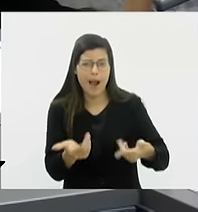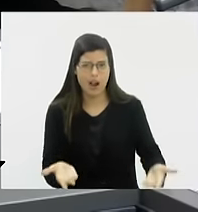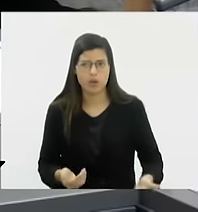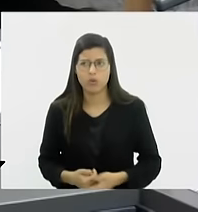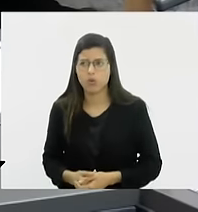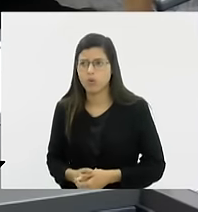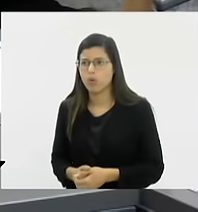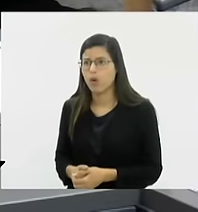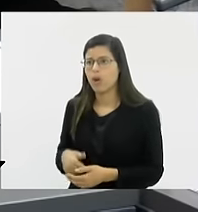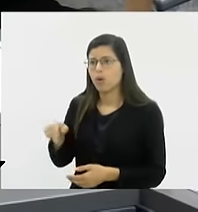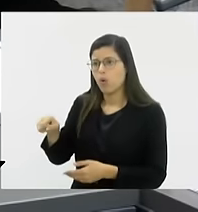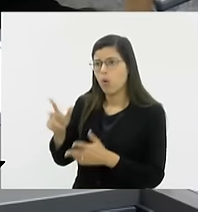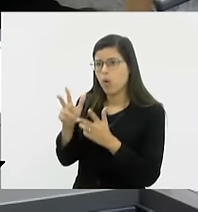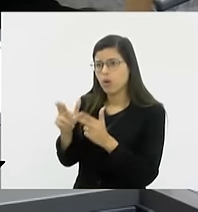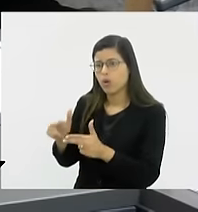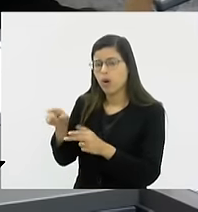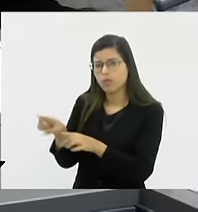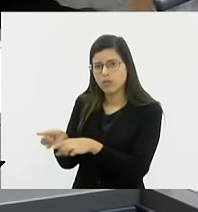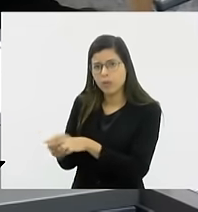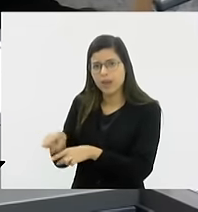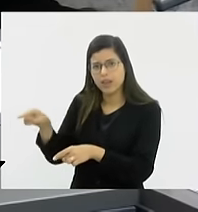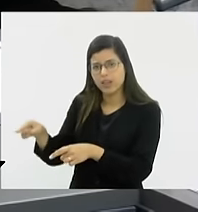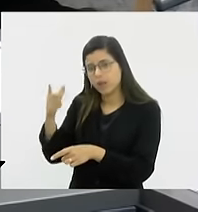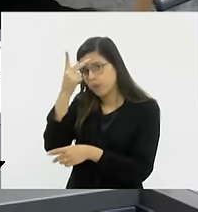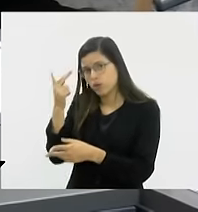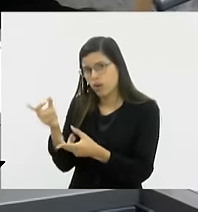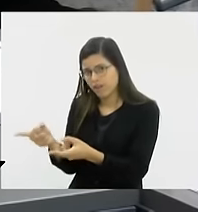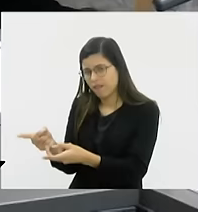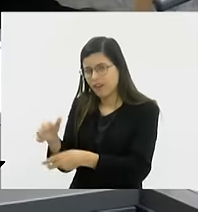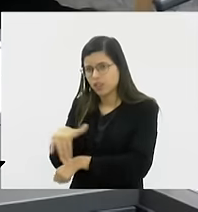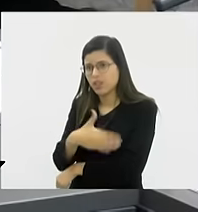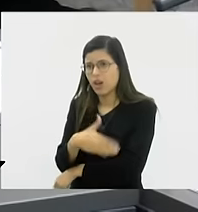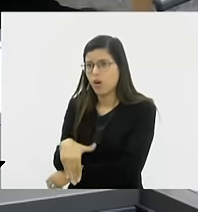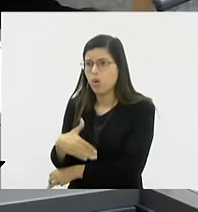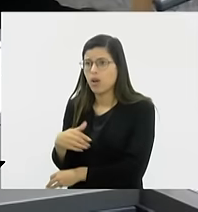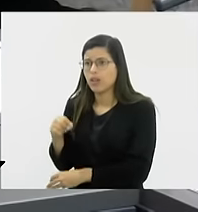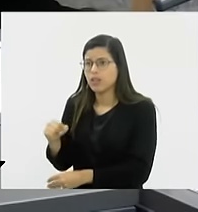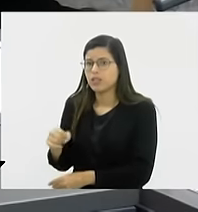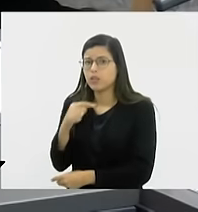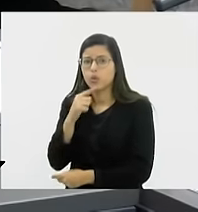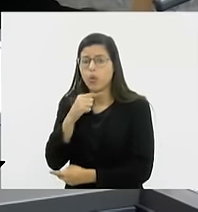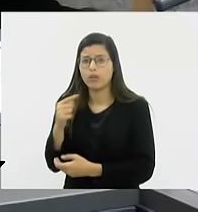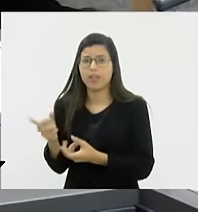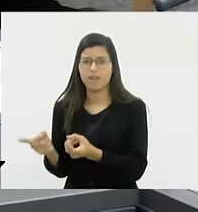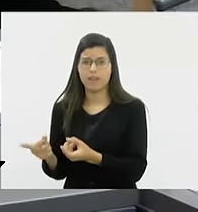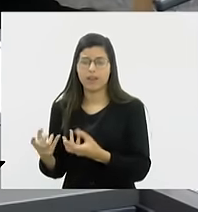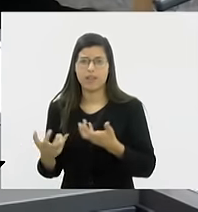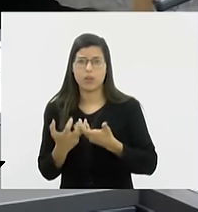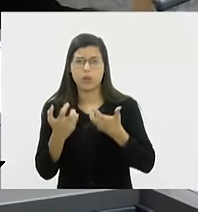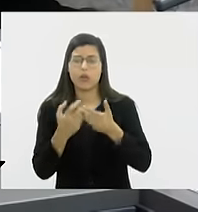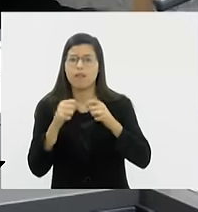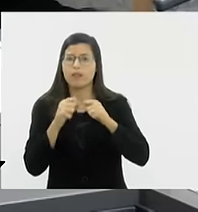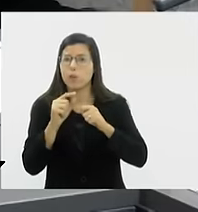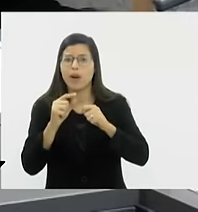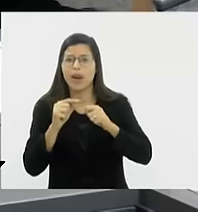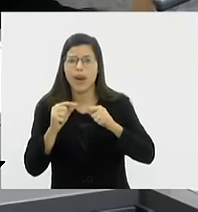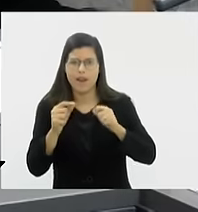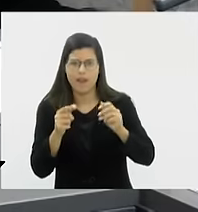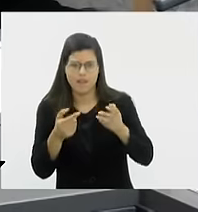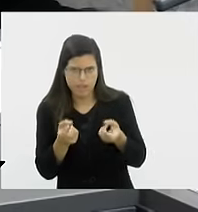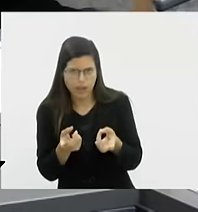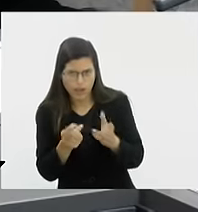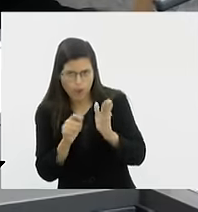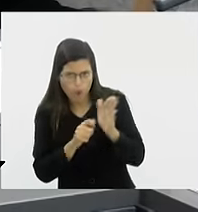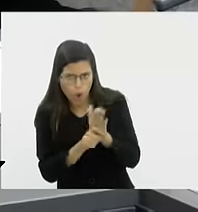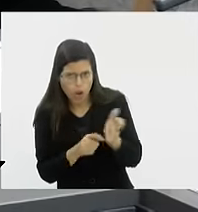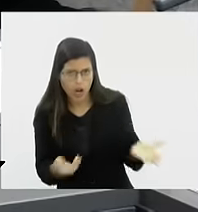aqui com os ambulantes, porra. A mesma coisa. Se o cara não puder vender a verdura dele, ele vai fazer o quê? Vai traficar, porra? Vai empurrar o cara pro tráfico? Vamos ajudar ele a